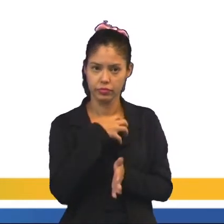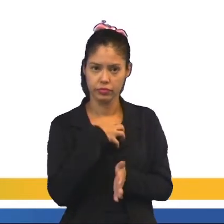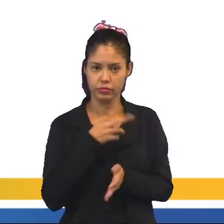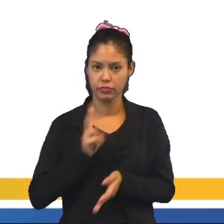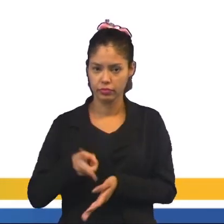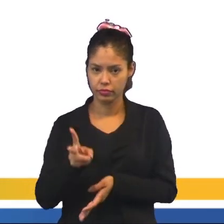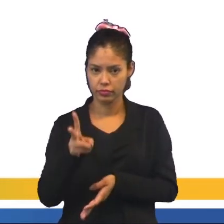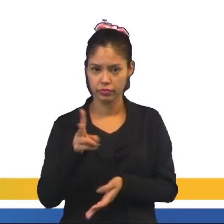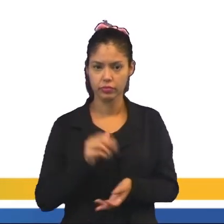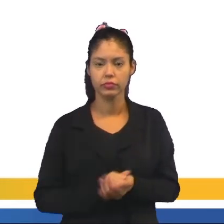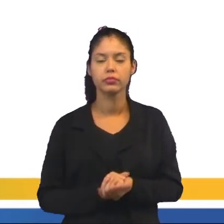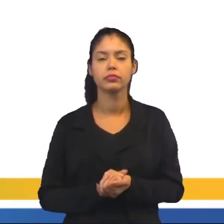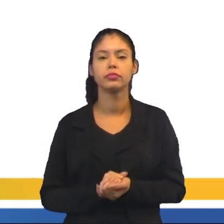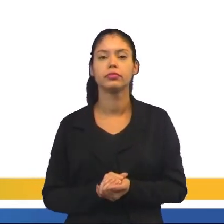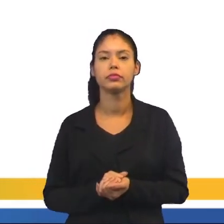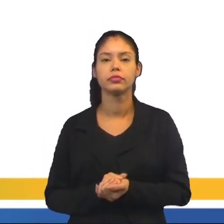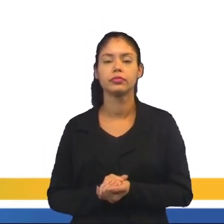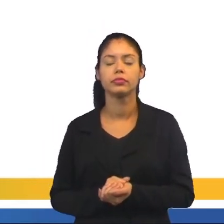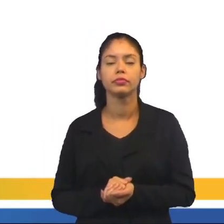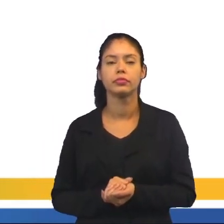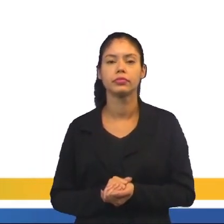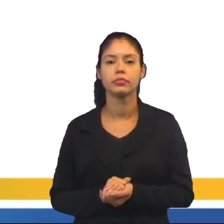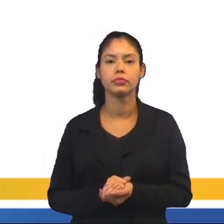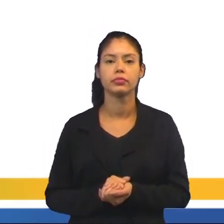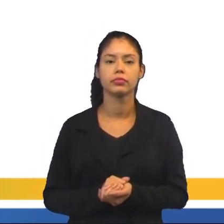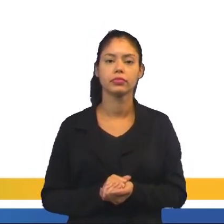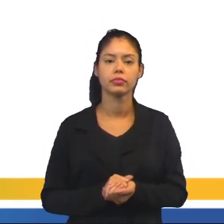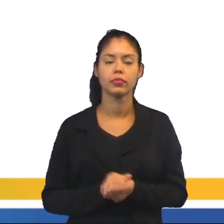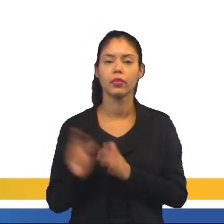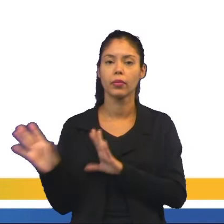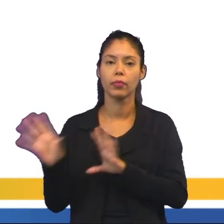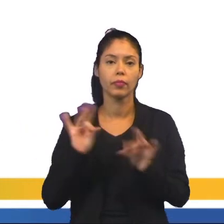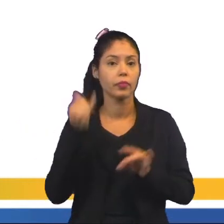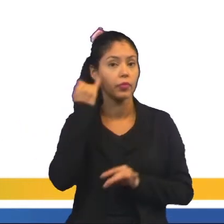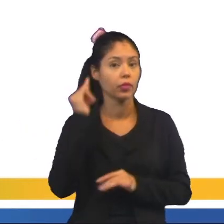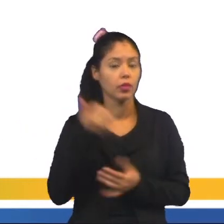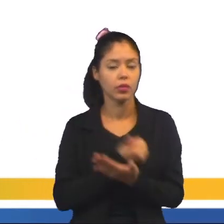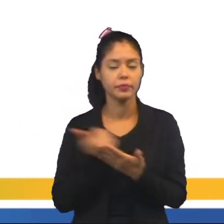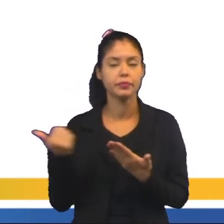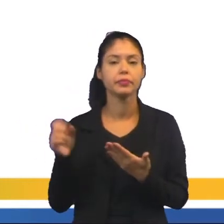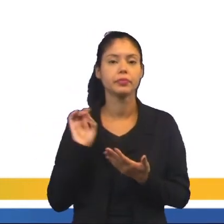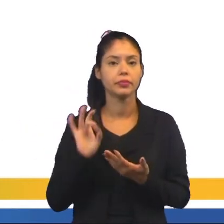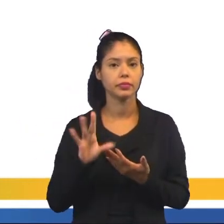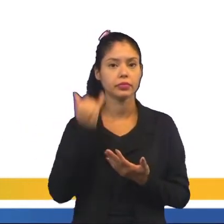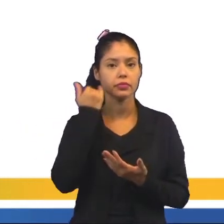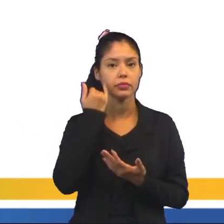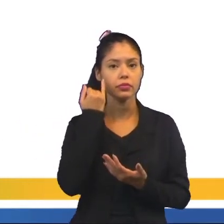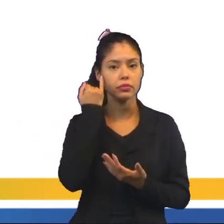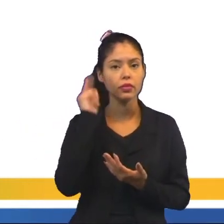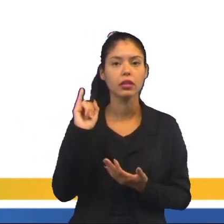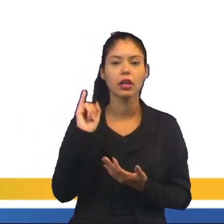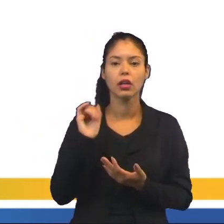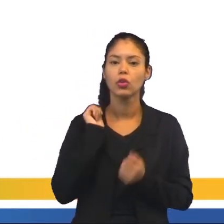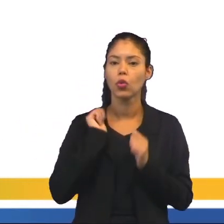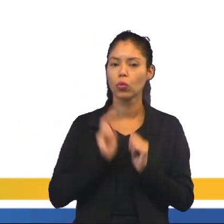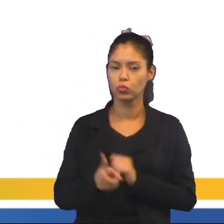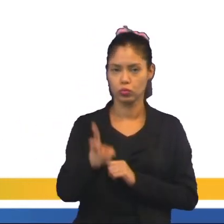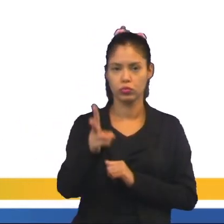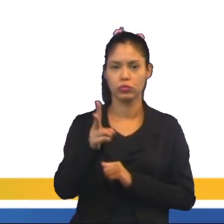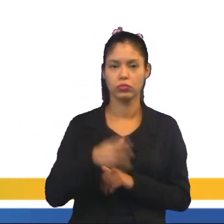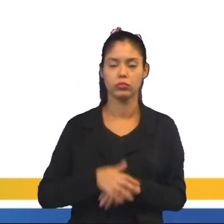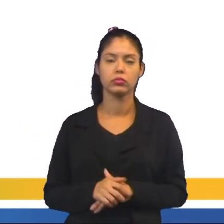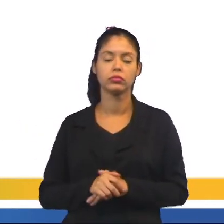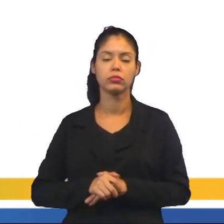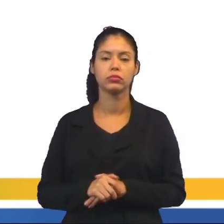de permanência né ou seja estático ele não não presta essa ideia de ação ele dá ideia de permanência tá